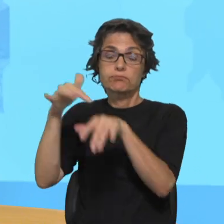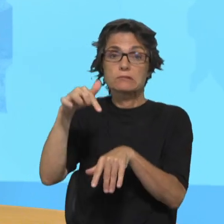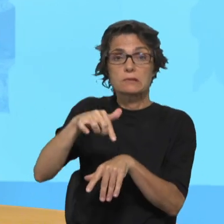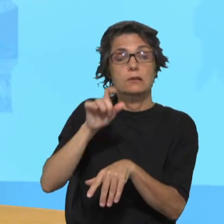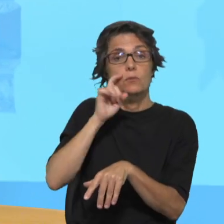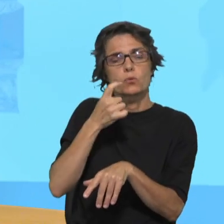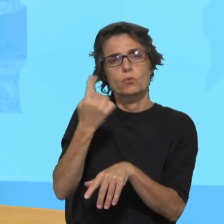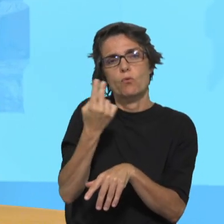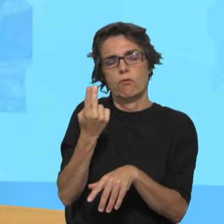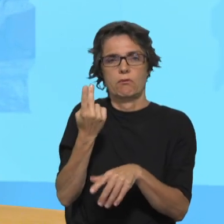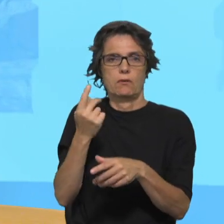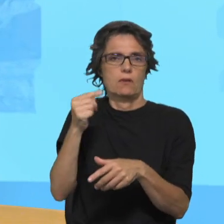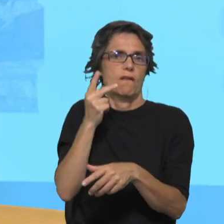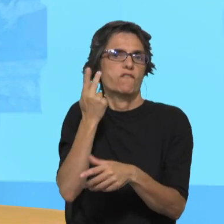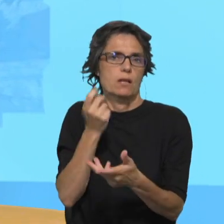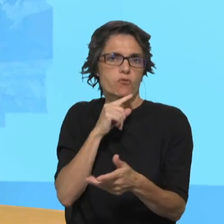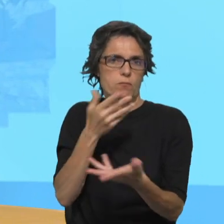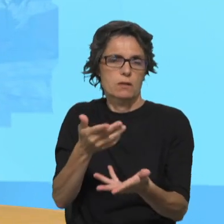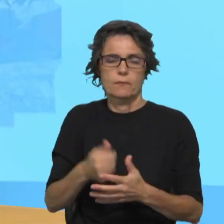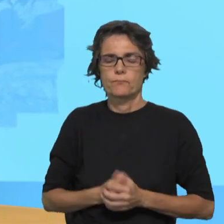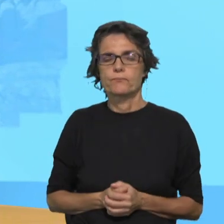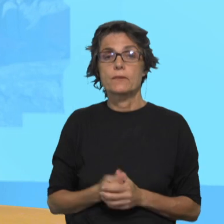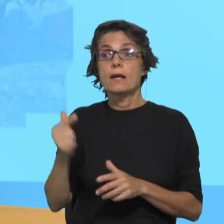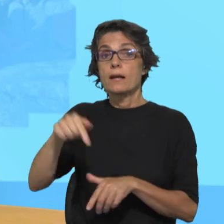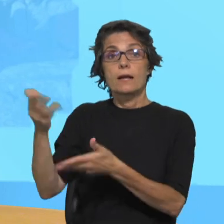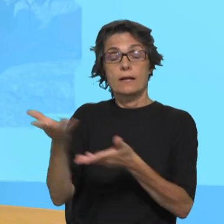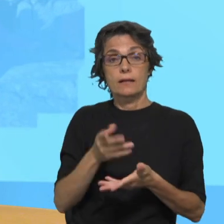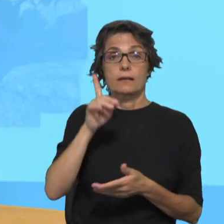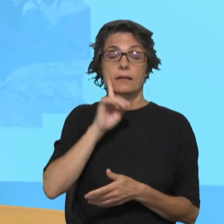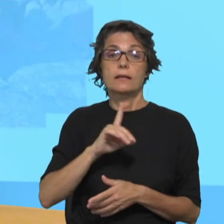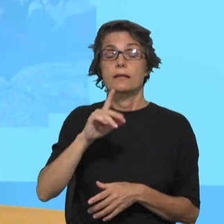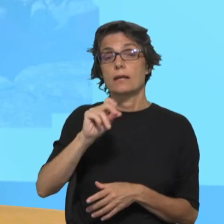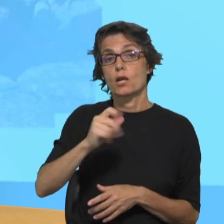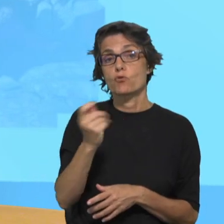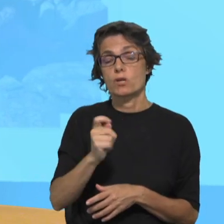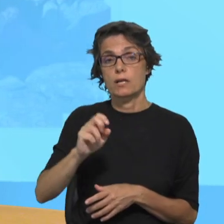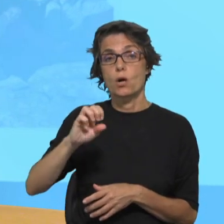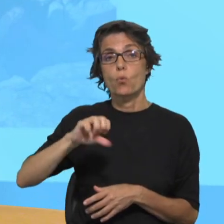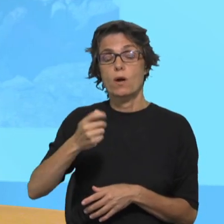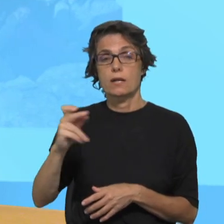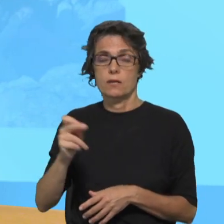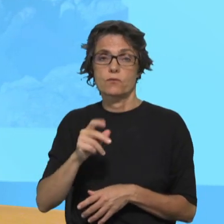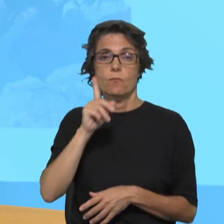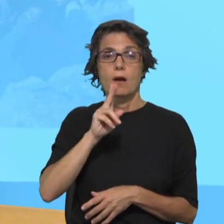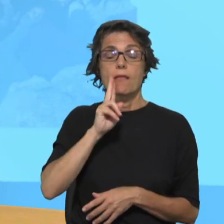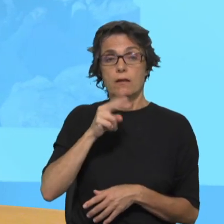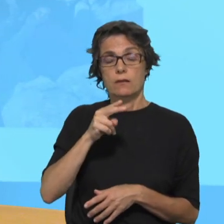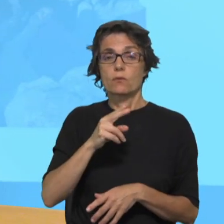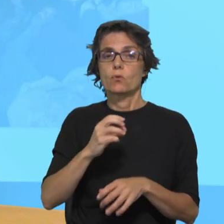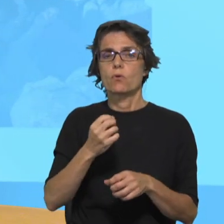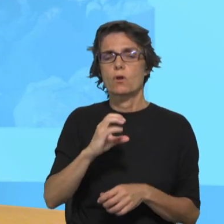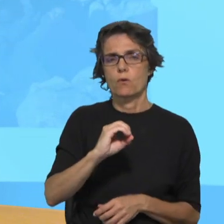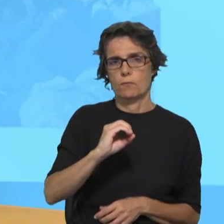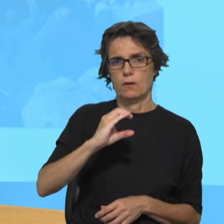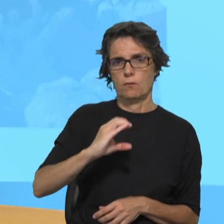oportunidades de vida. É por isso que temos hoje connosco a Eugénia Quaresma, que é a diretora da Obra Católica Portuguesa de Migrações,